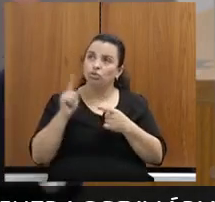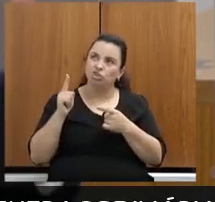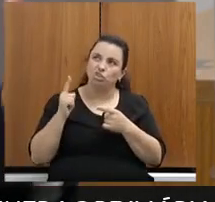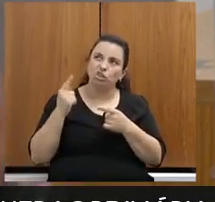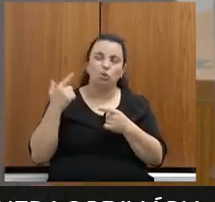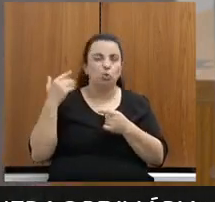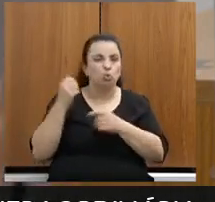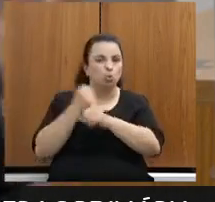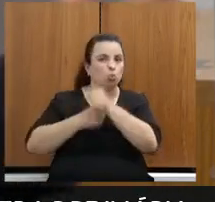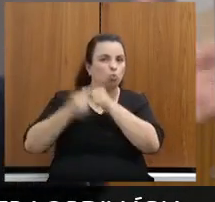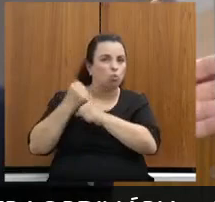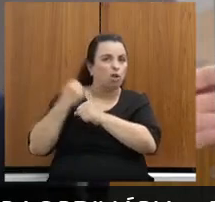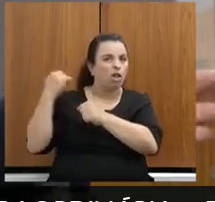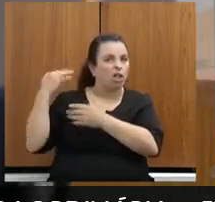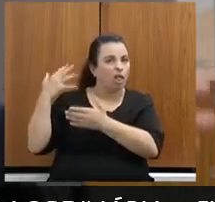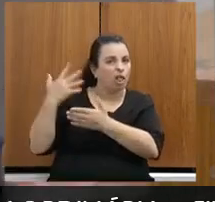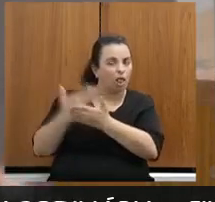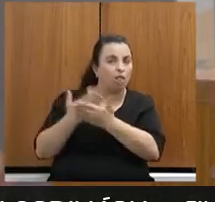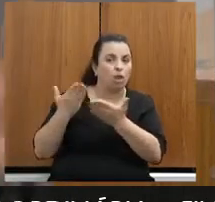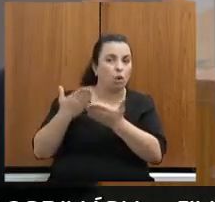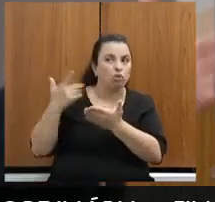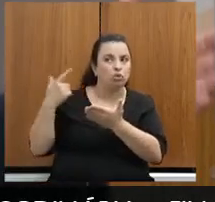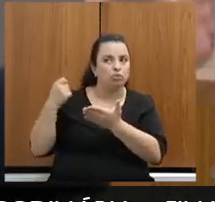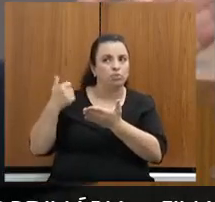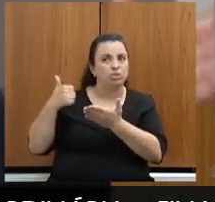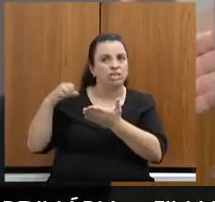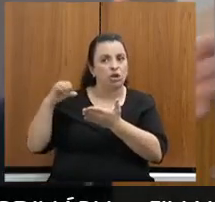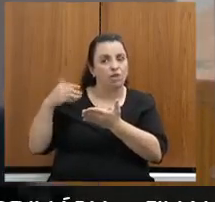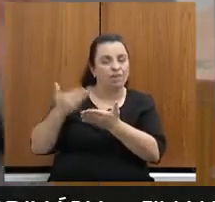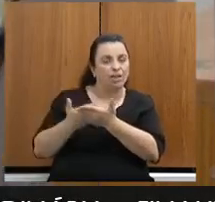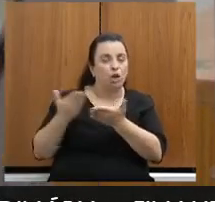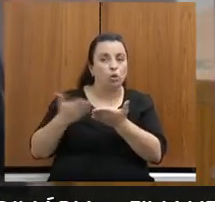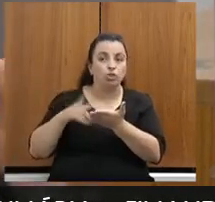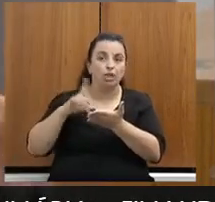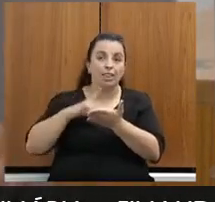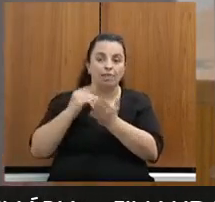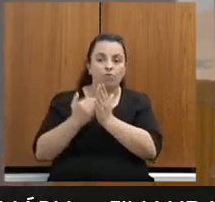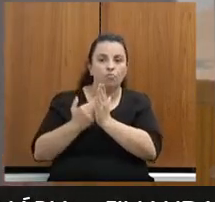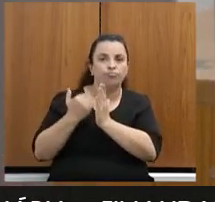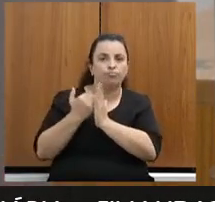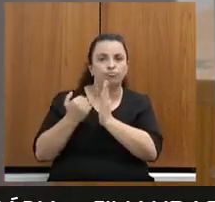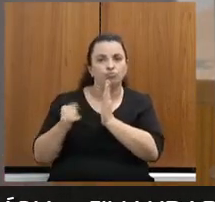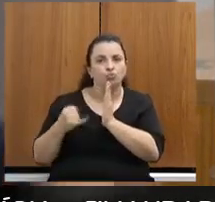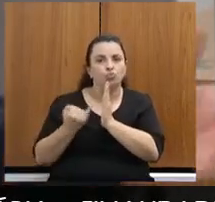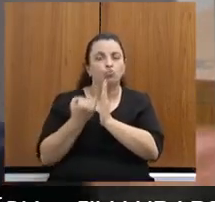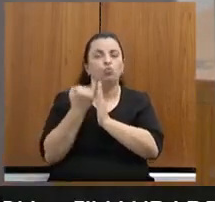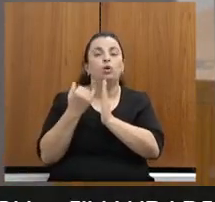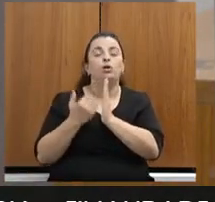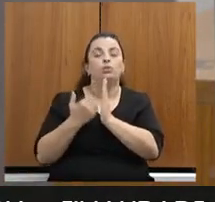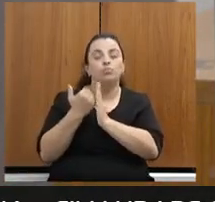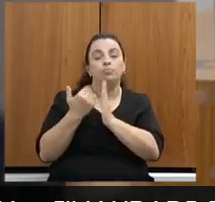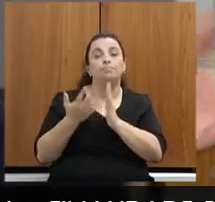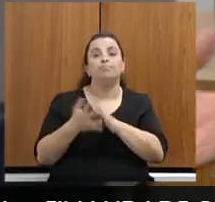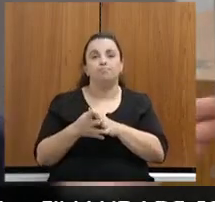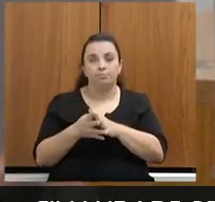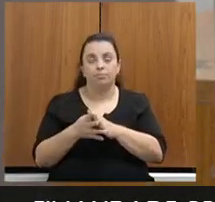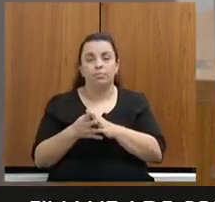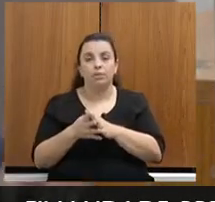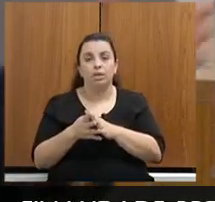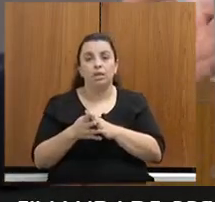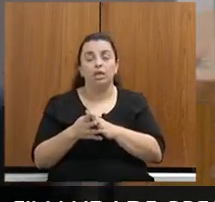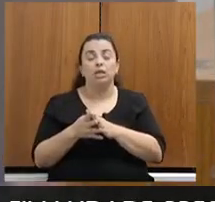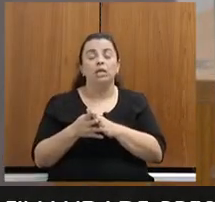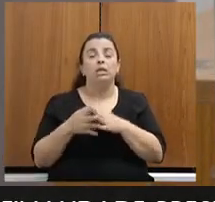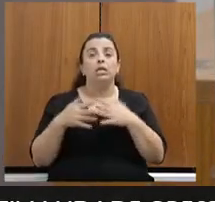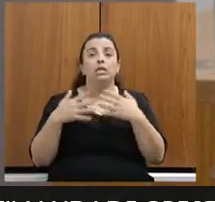para cá né que a princípio a gente acha que poderia colocar isso aí de maneira sargento Rodrigues e quando e